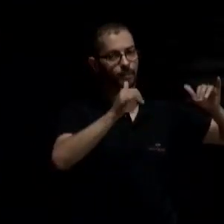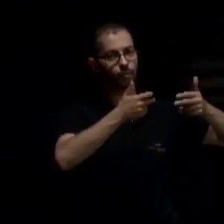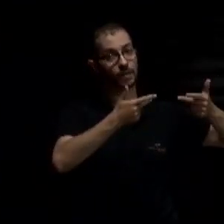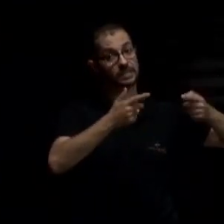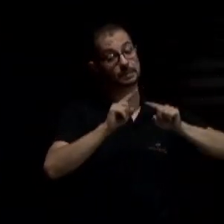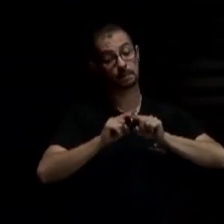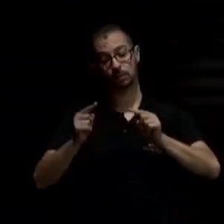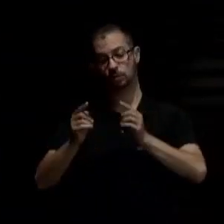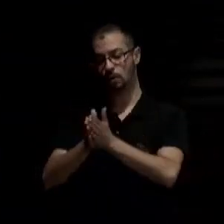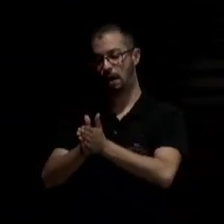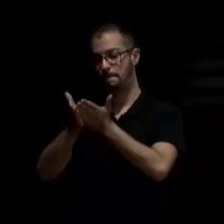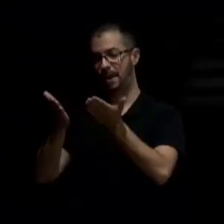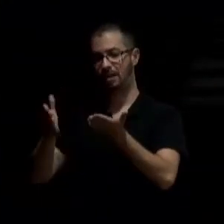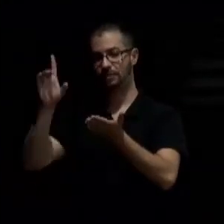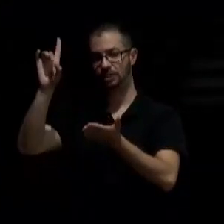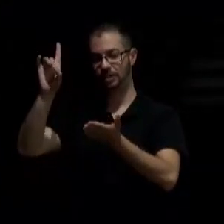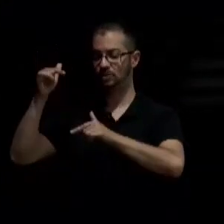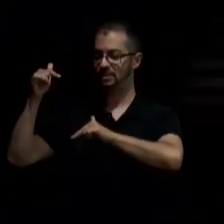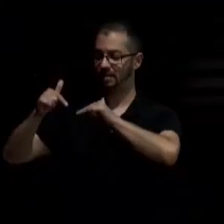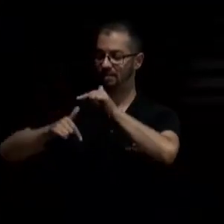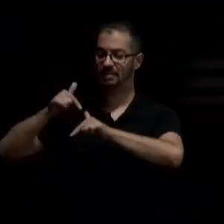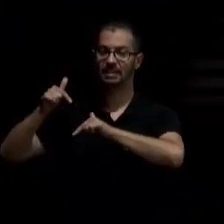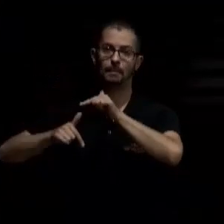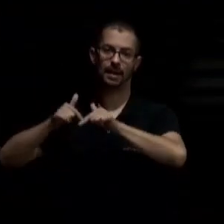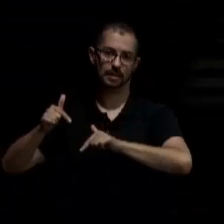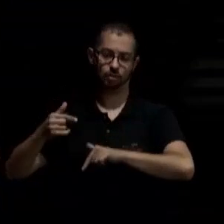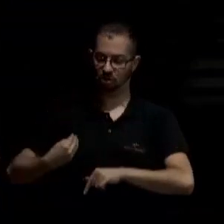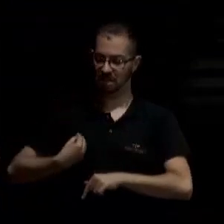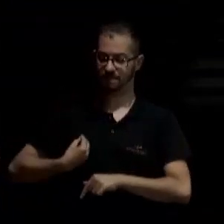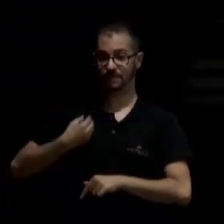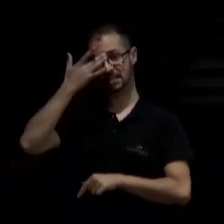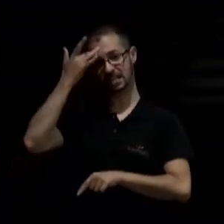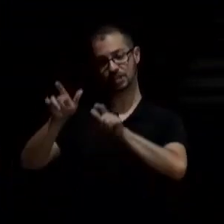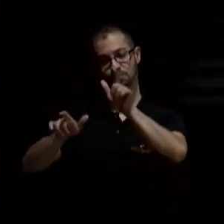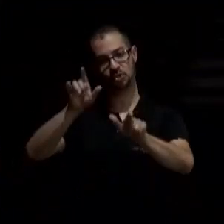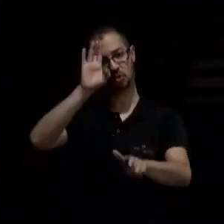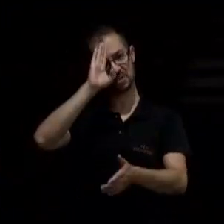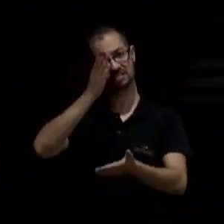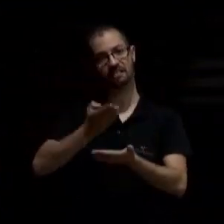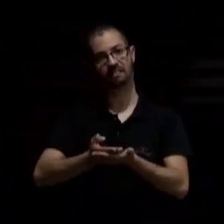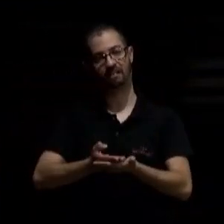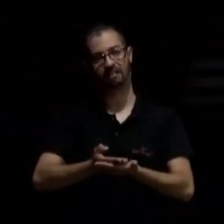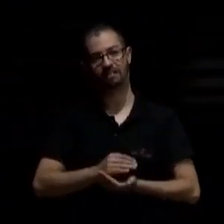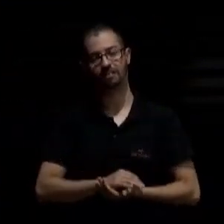de Deus, essa palavra está operando naqueles que vão crer.